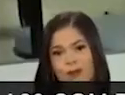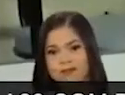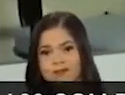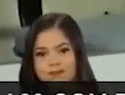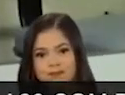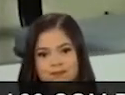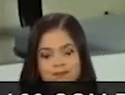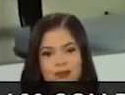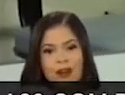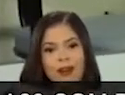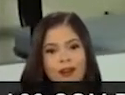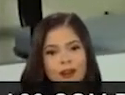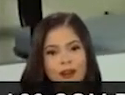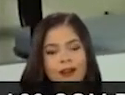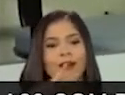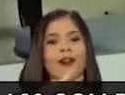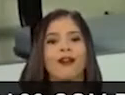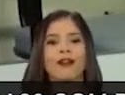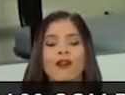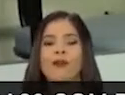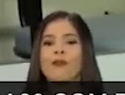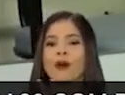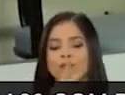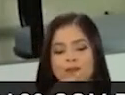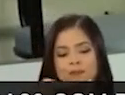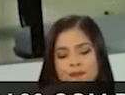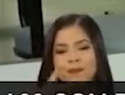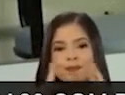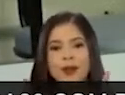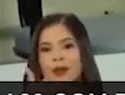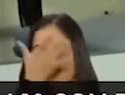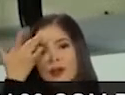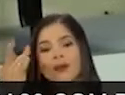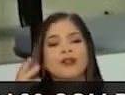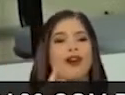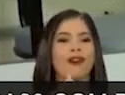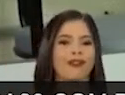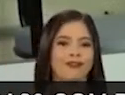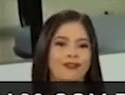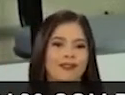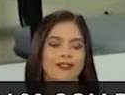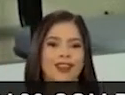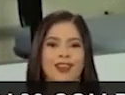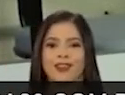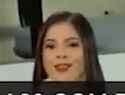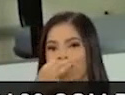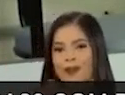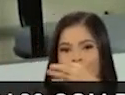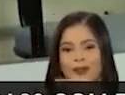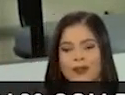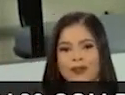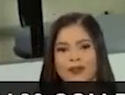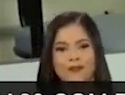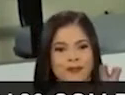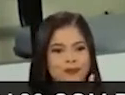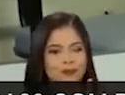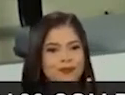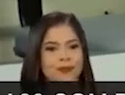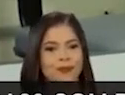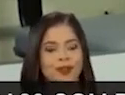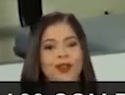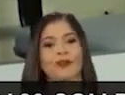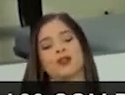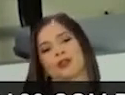do gênero se traz diferentes olhares, que são pessoas diferentes. Tem visões que se complementam e que